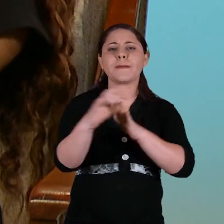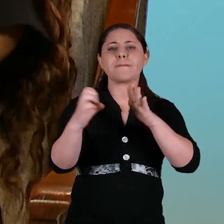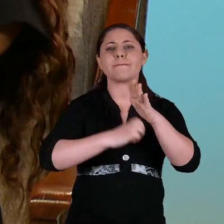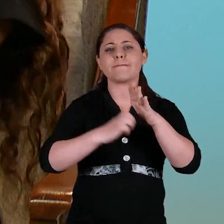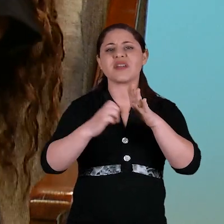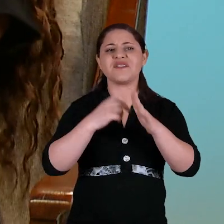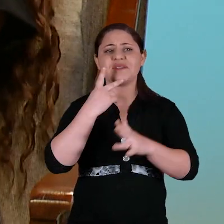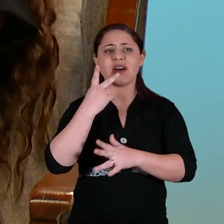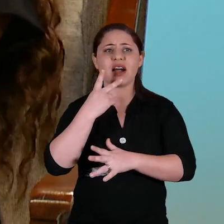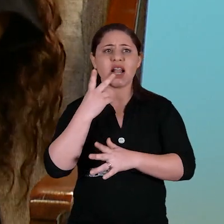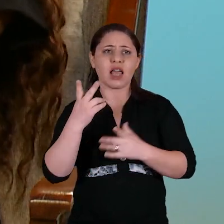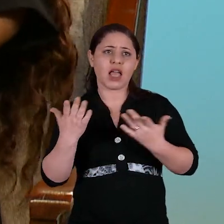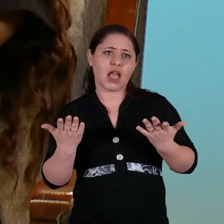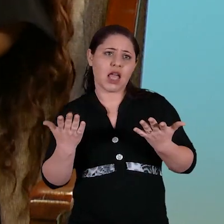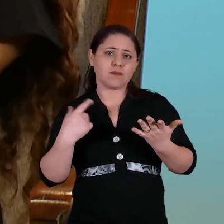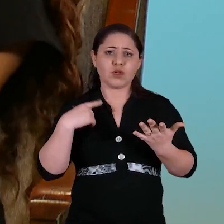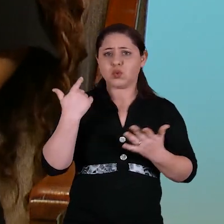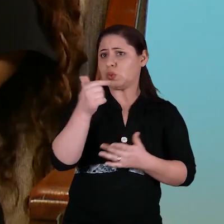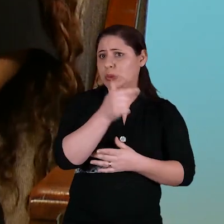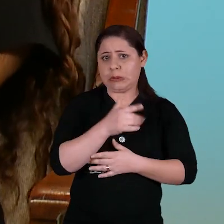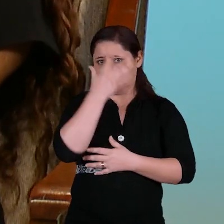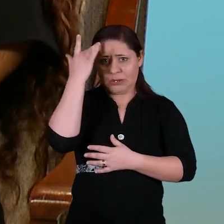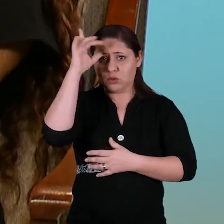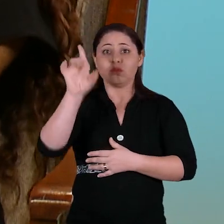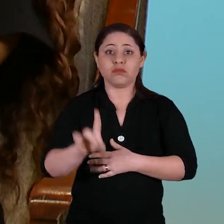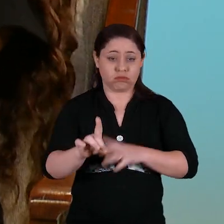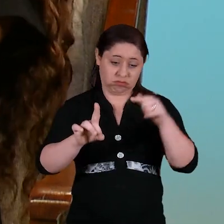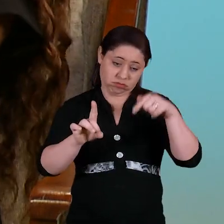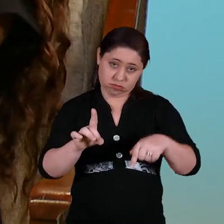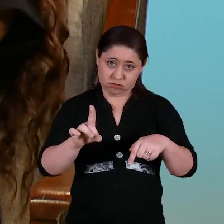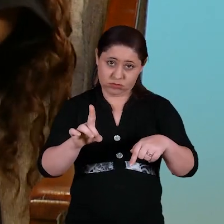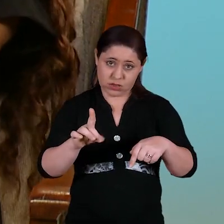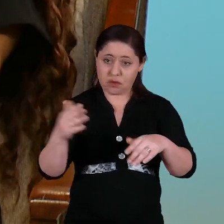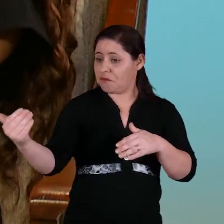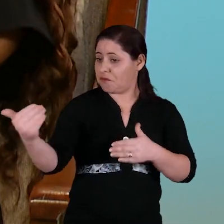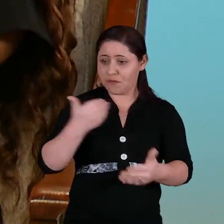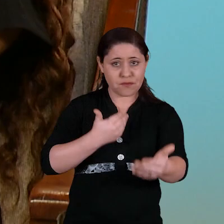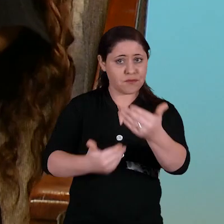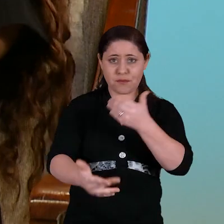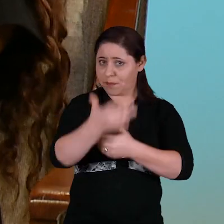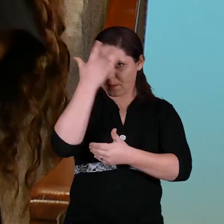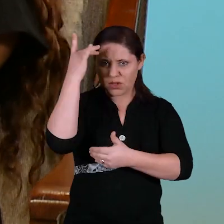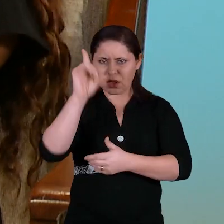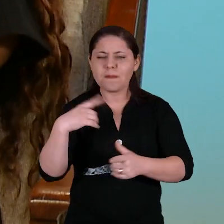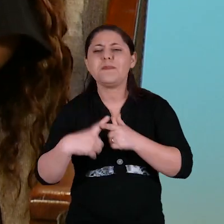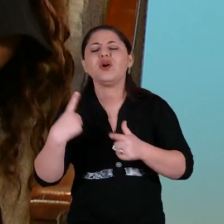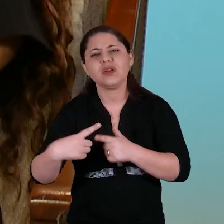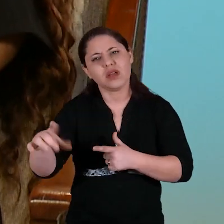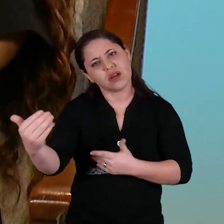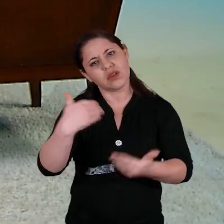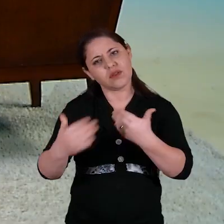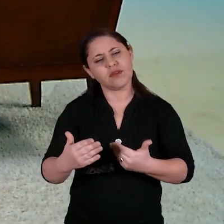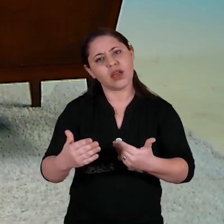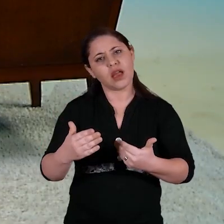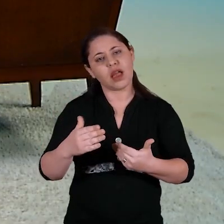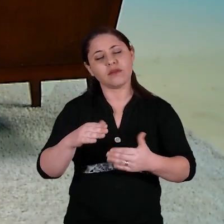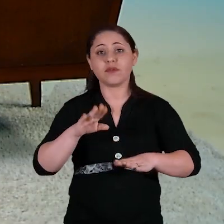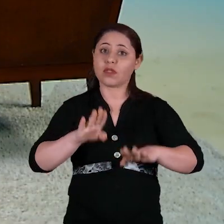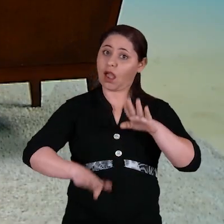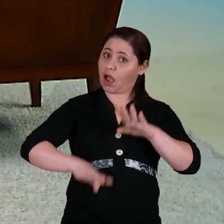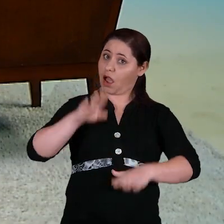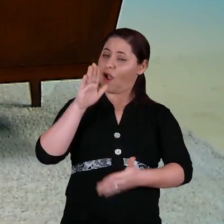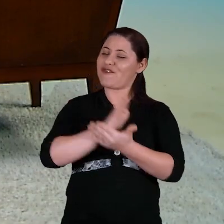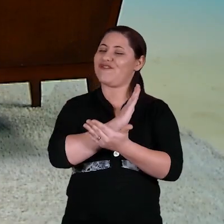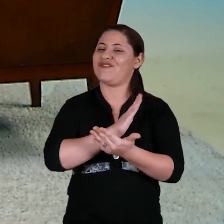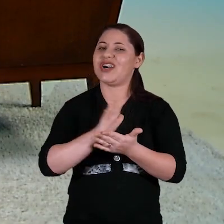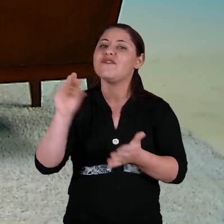empresário, ele fala que mas não tem pessoa com deficiência aqui, não frequentam pessoas com... Mas por que não frequentam? Talvez falte esse acesso